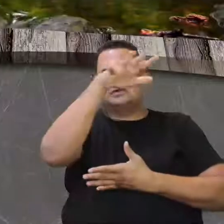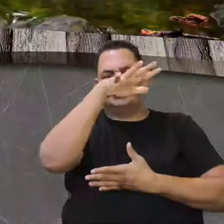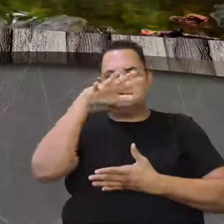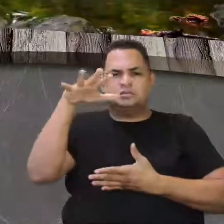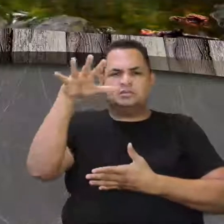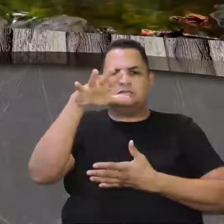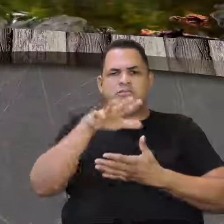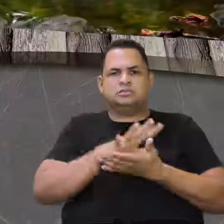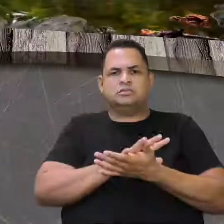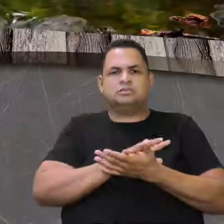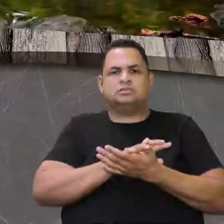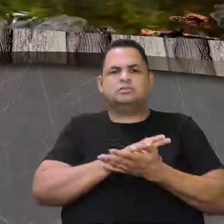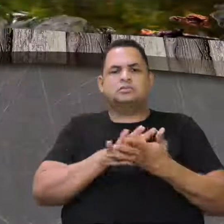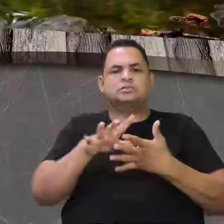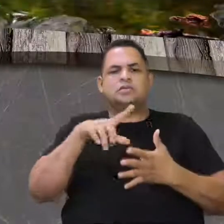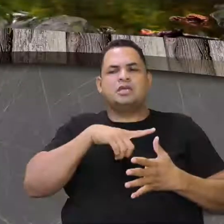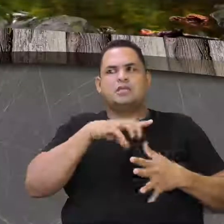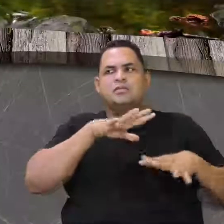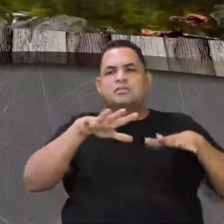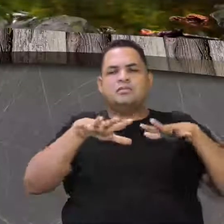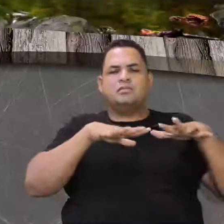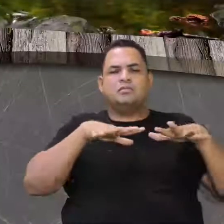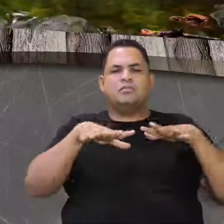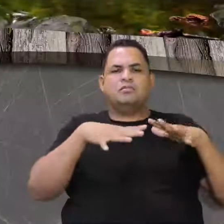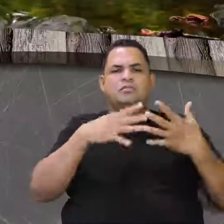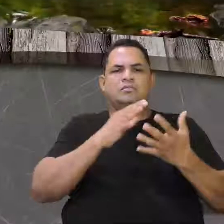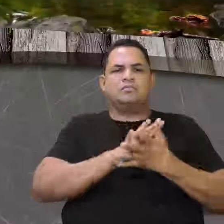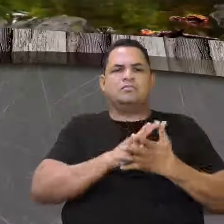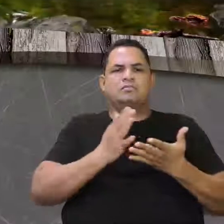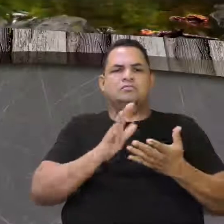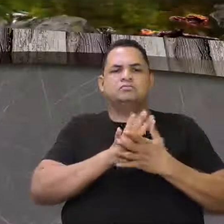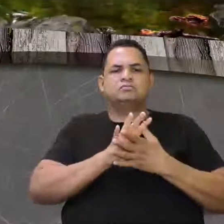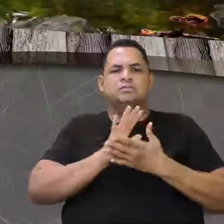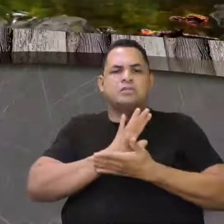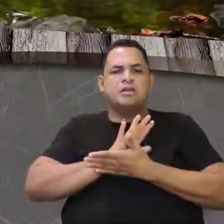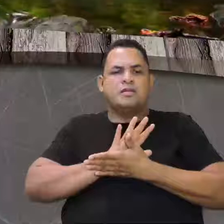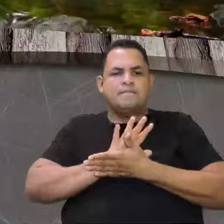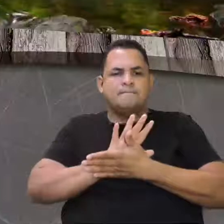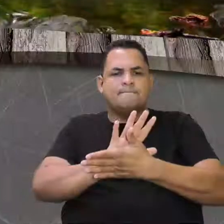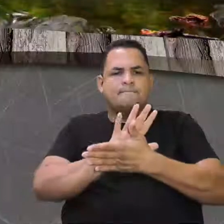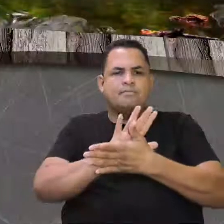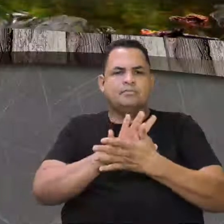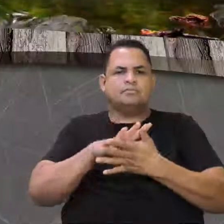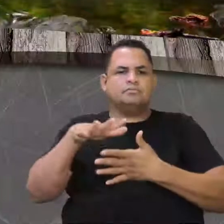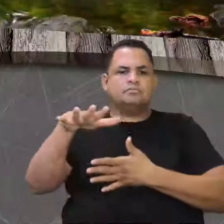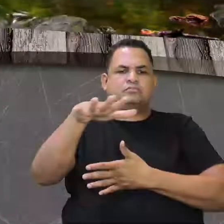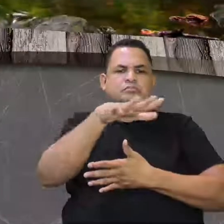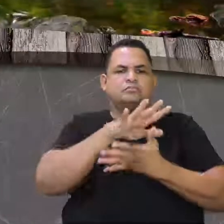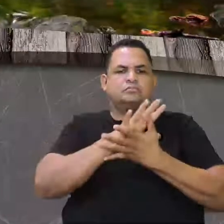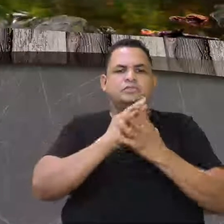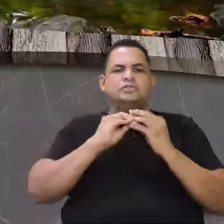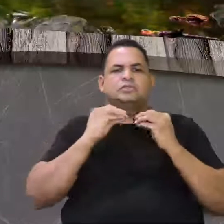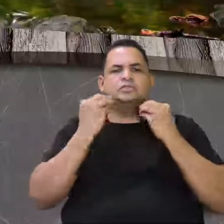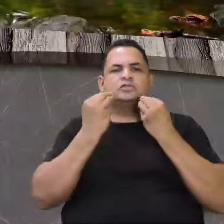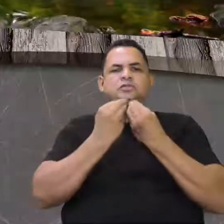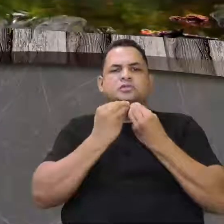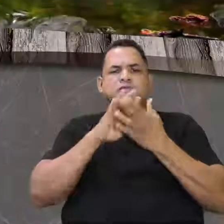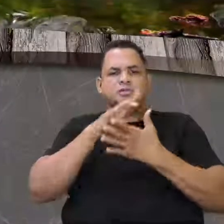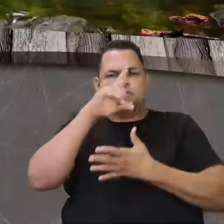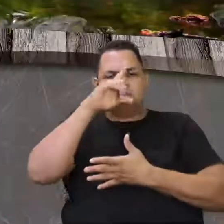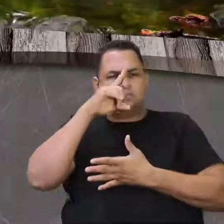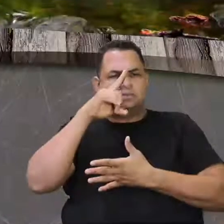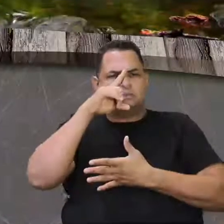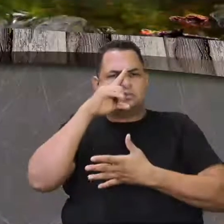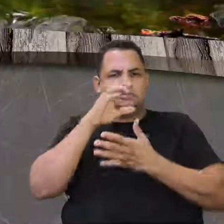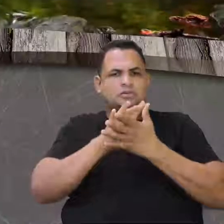lugar, elas têm movimento. Então, elas empurram né, essas substâncias tóxicas,